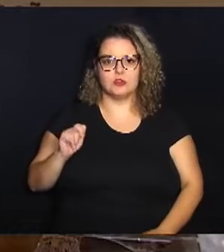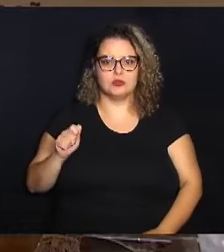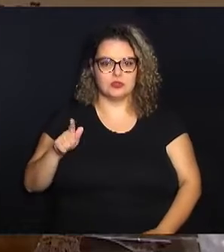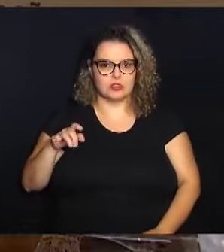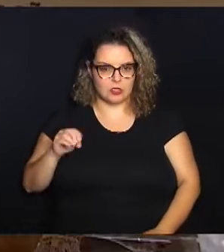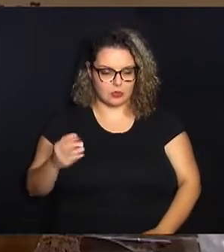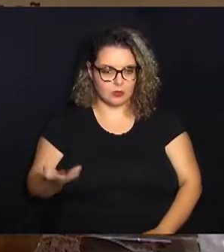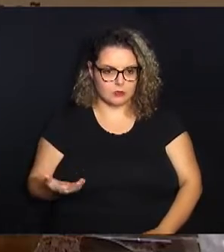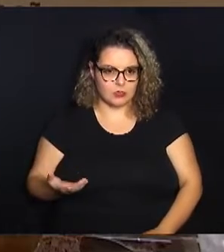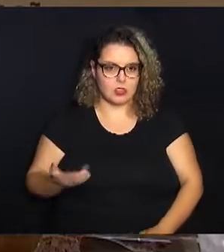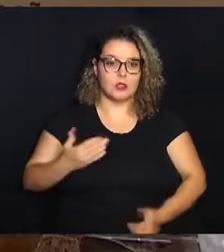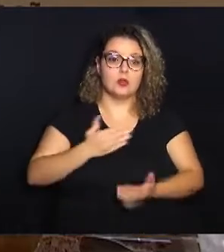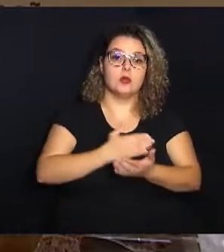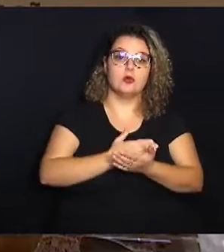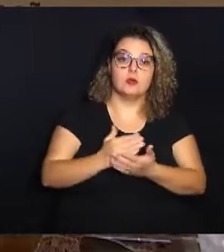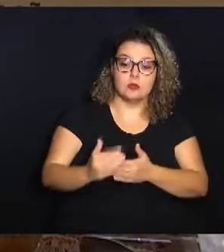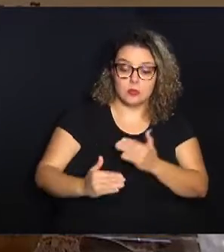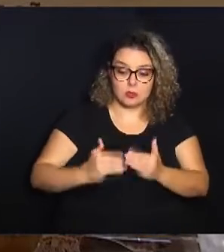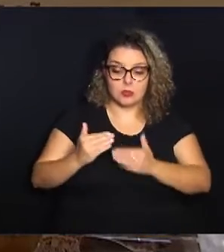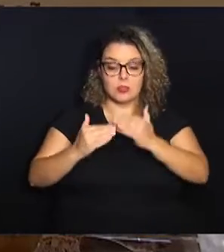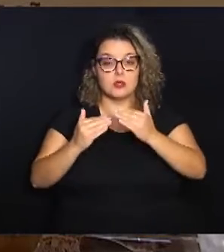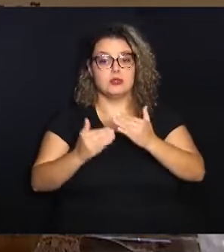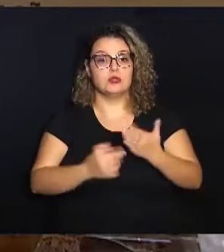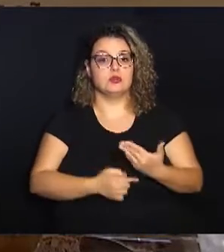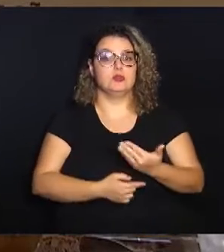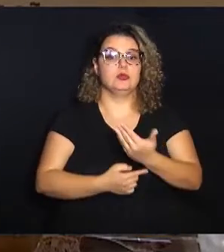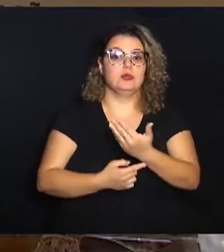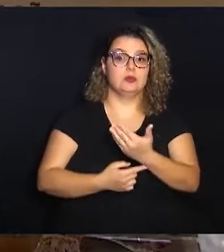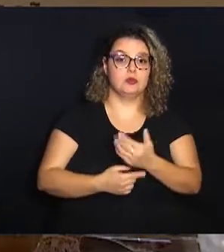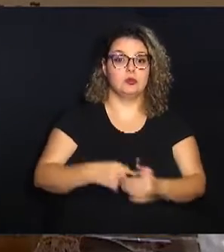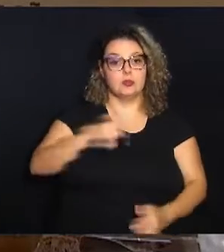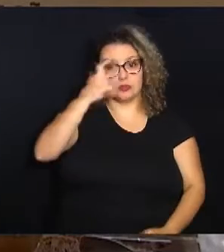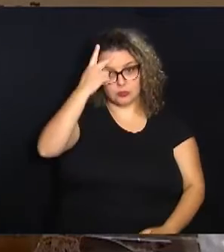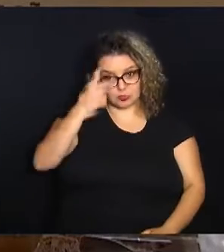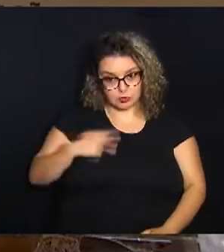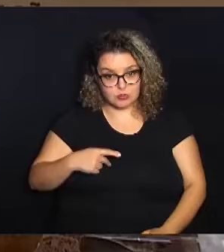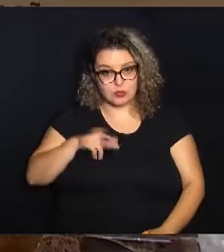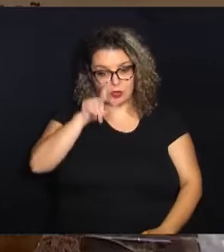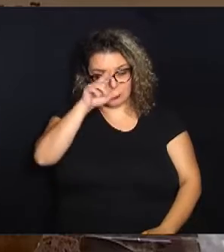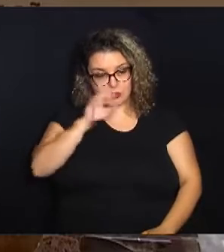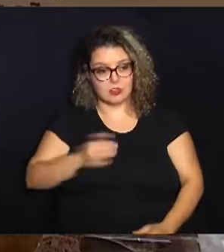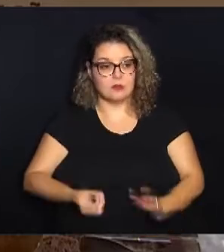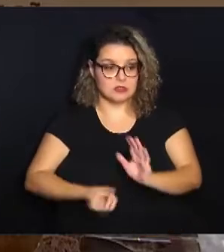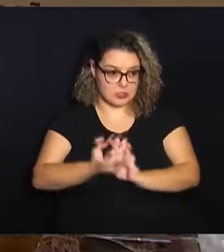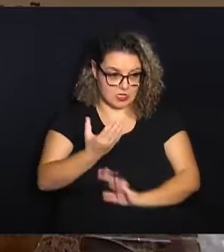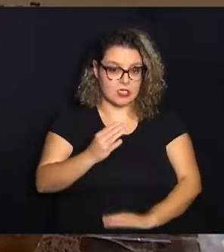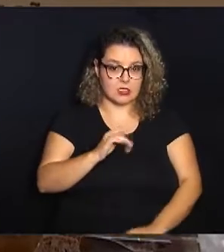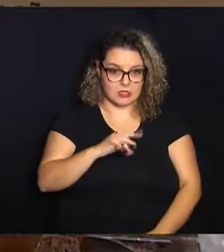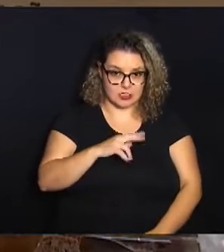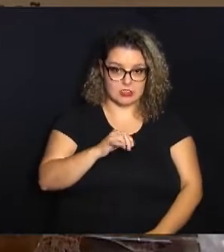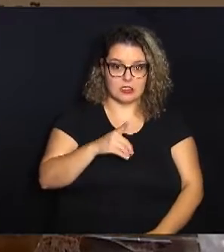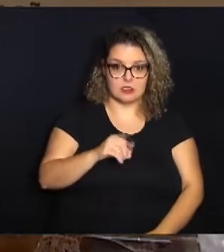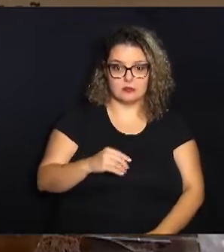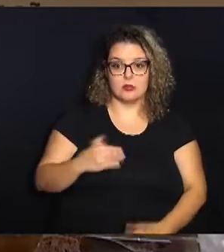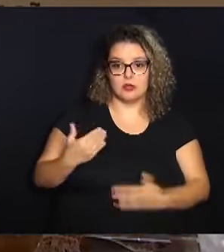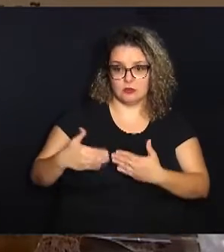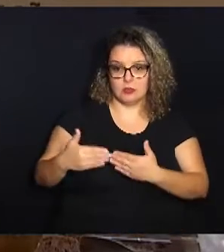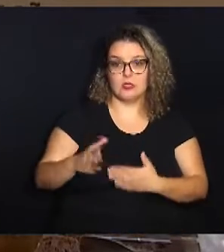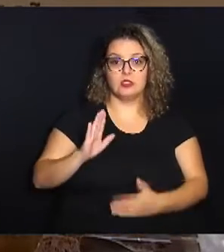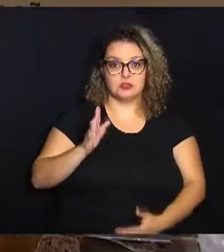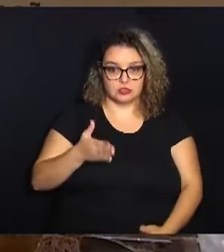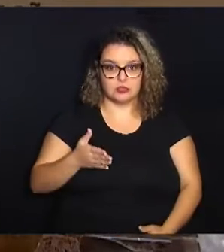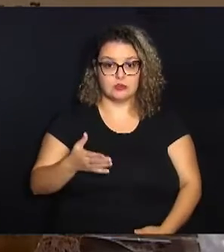Mastrangelo, e começamos a desenvolver, então, tecnologia para criar os próprios insetos. E, a partir disso, agora já